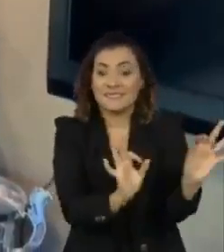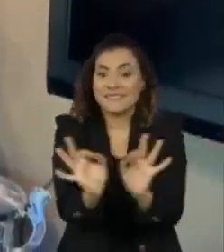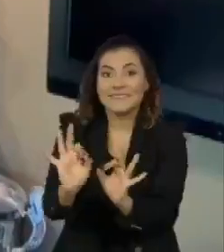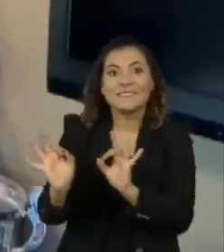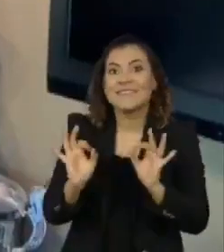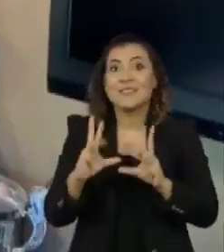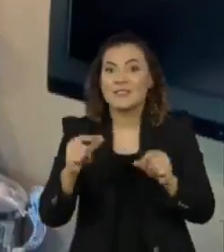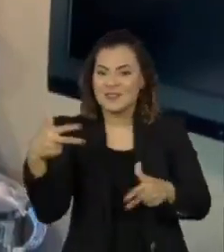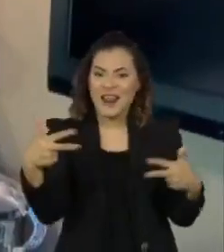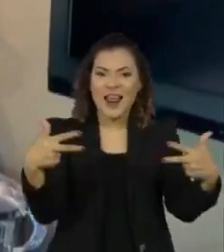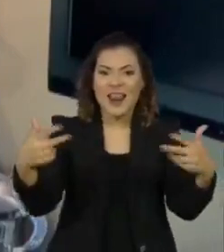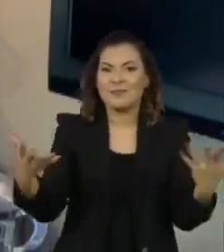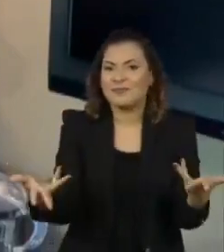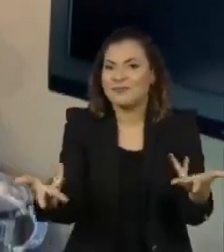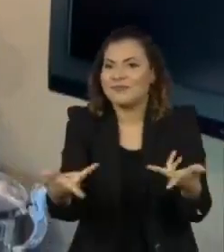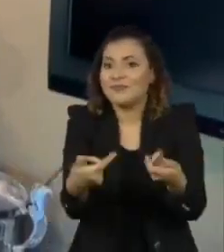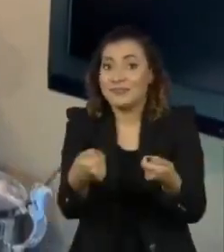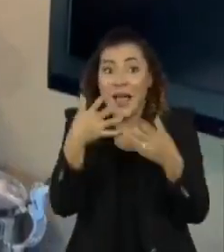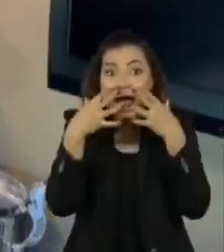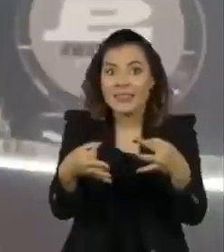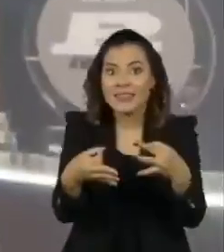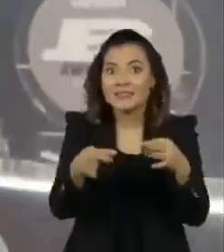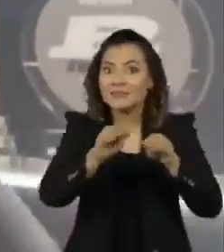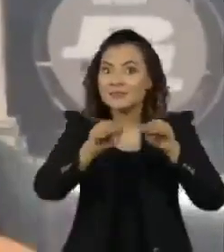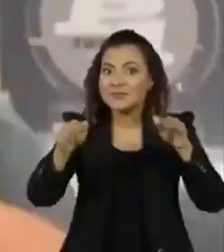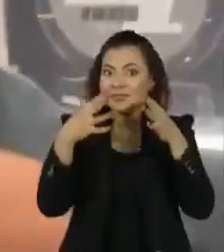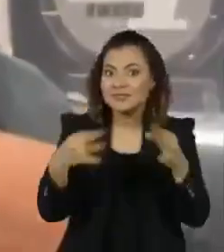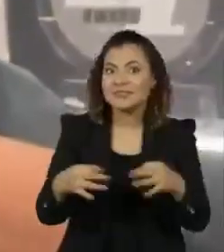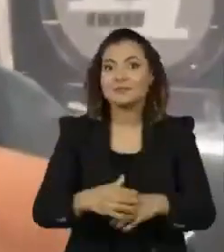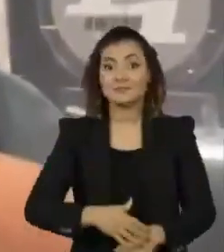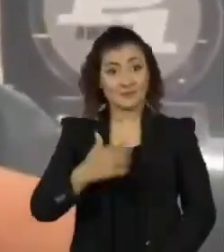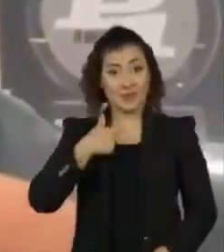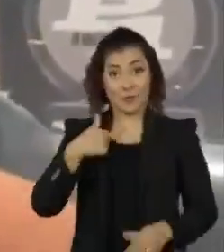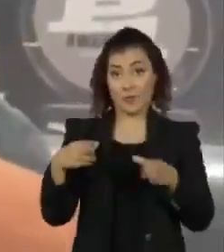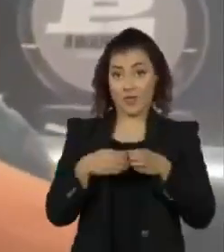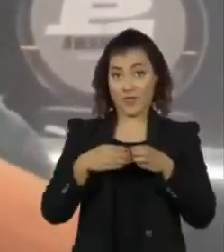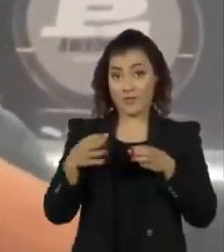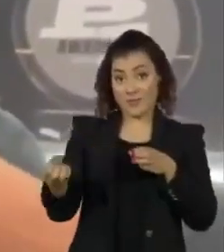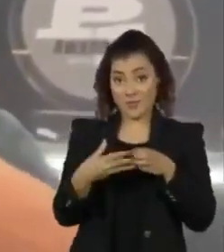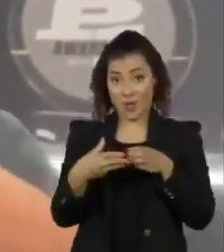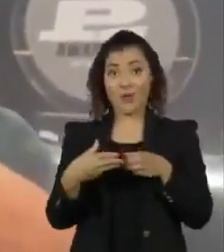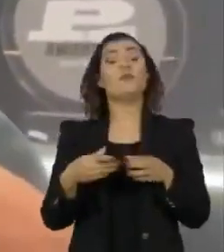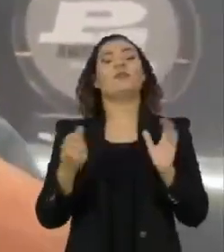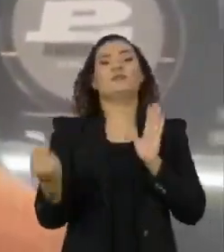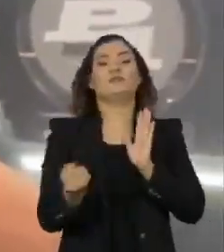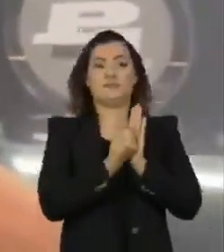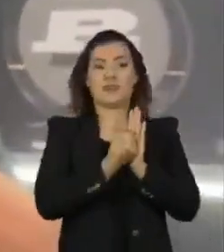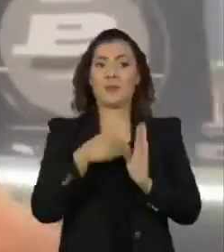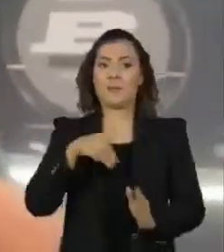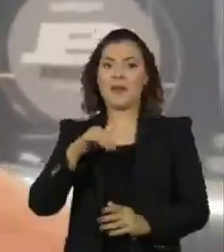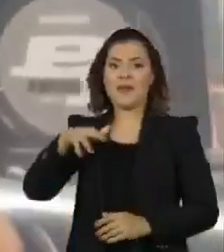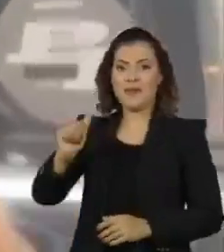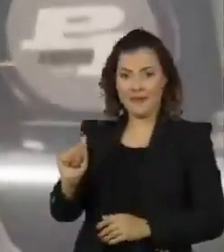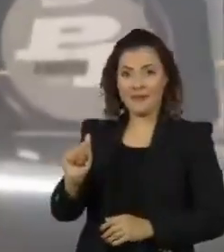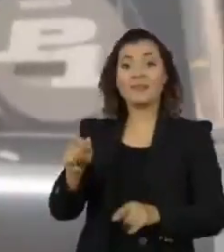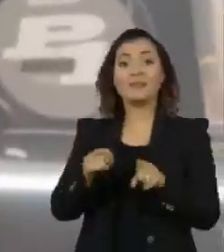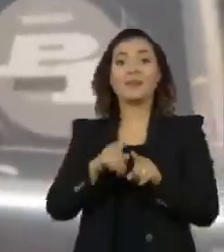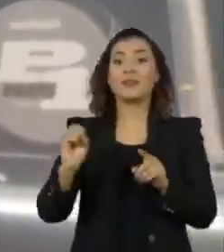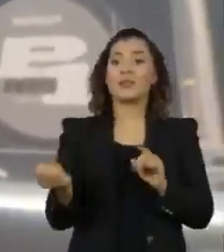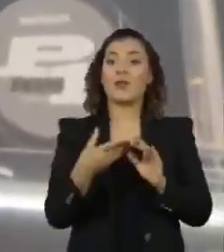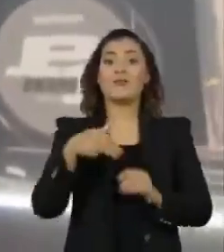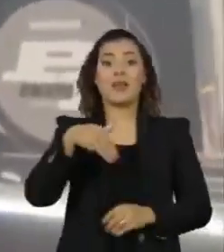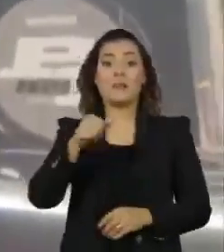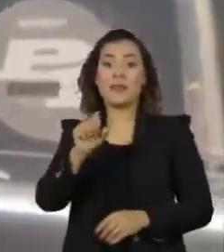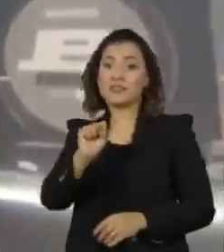uma cobertura fantástica, fiquem ligados, viu? E eu vou estar com uma equipe nova, com a Meyer Shank Racing, é uma nova